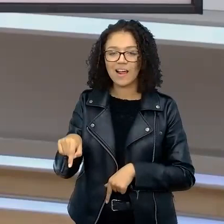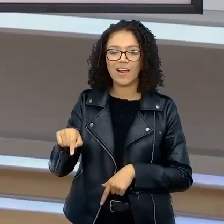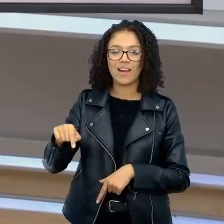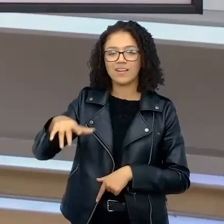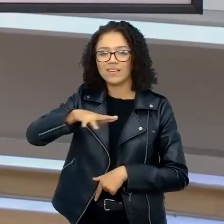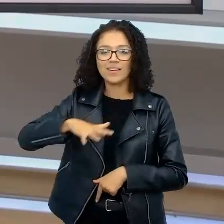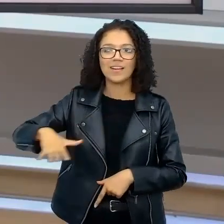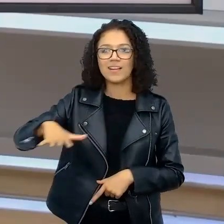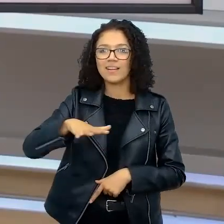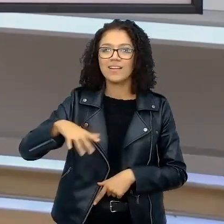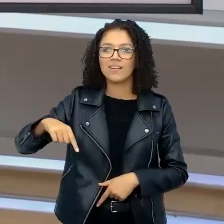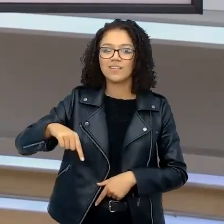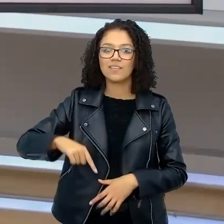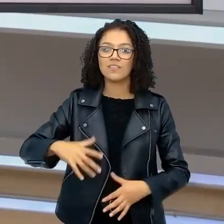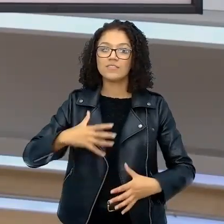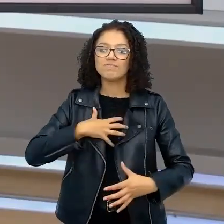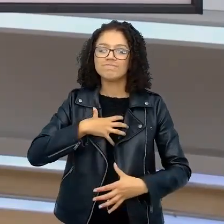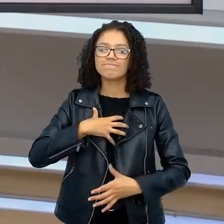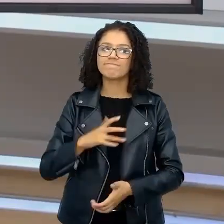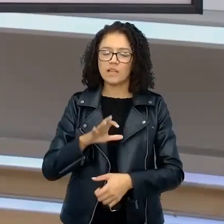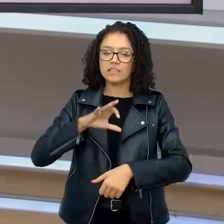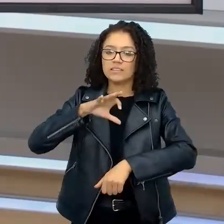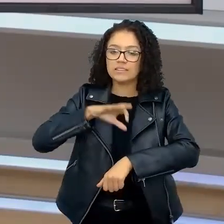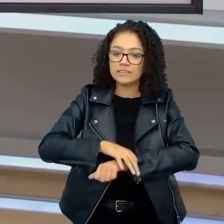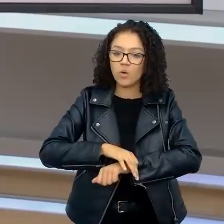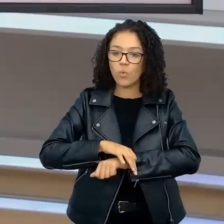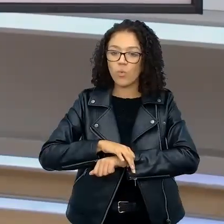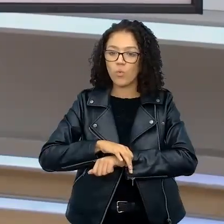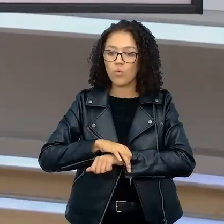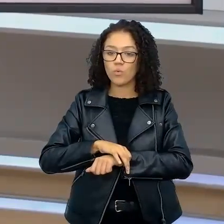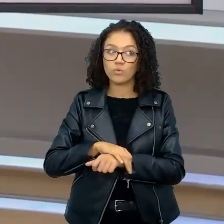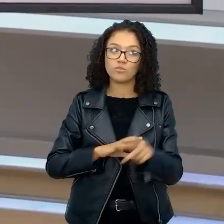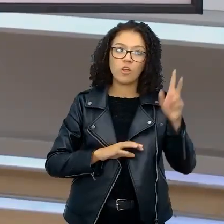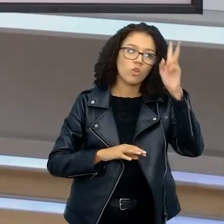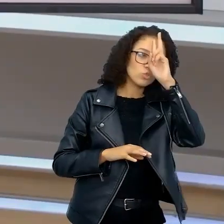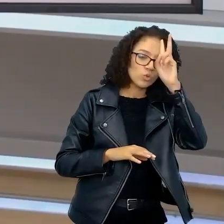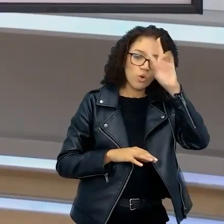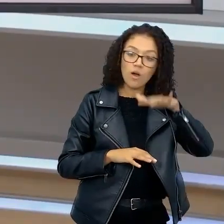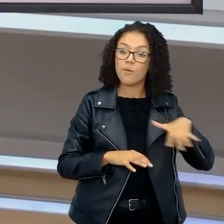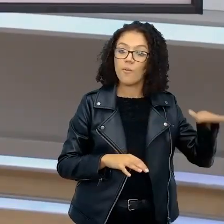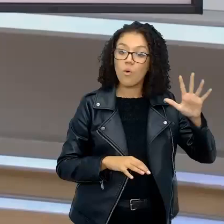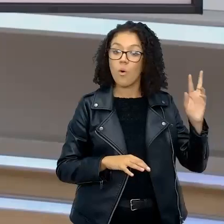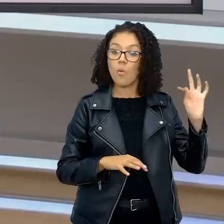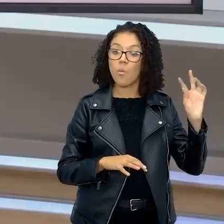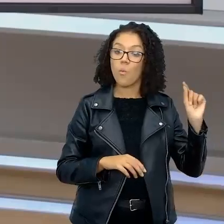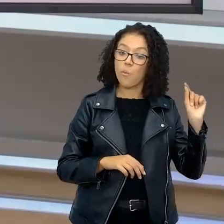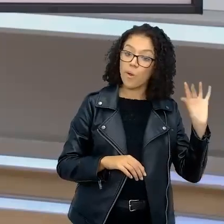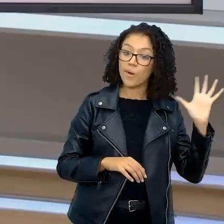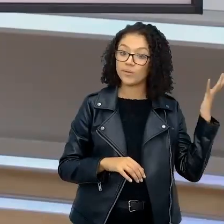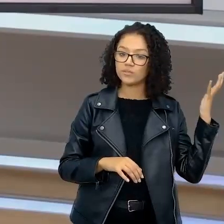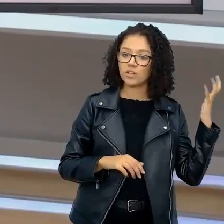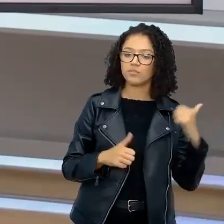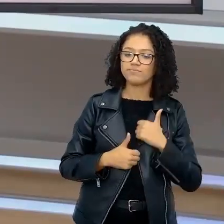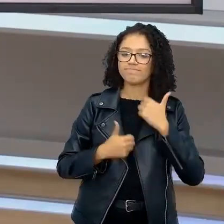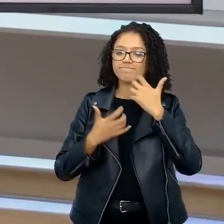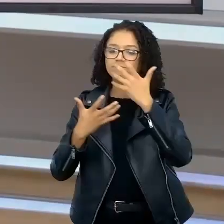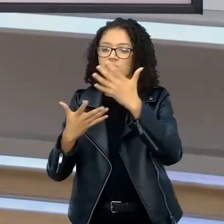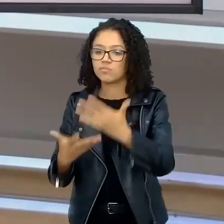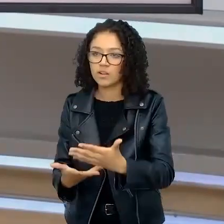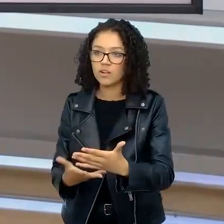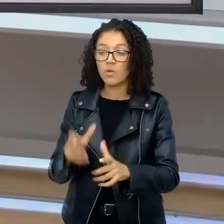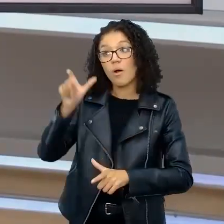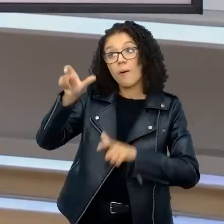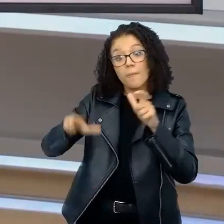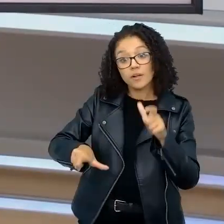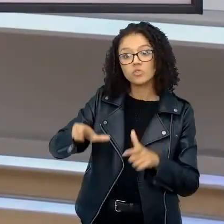essa adolescente, ela vai se sentir segura para trazer alguma situação de violência. E daí ela pode procurar um adulto de